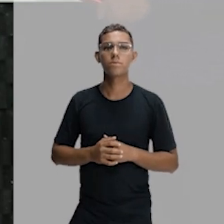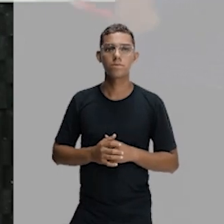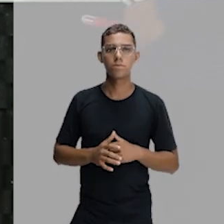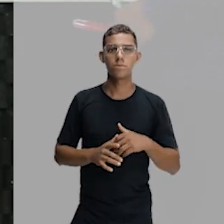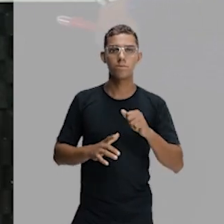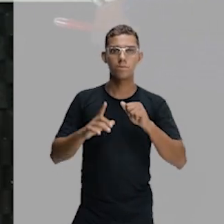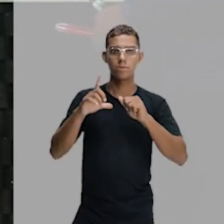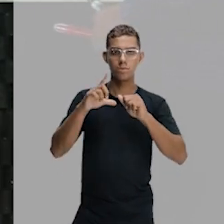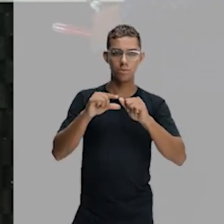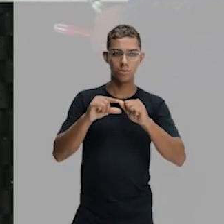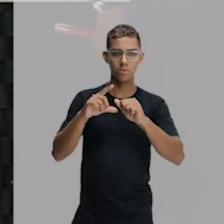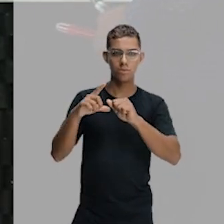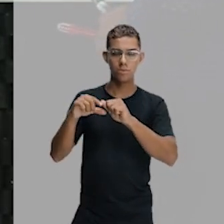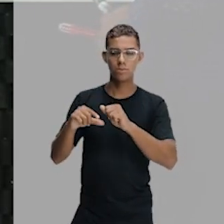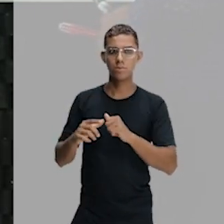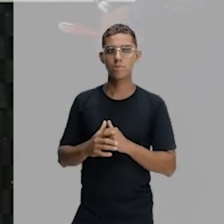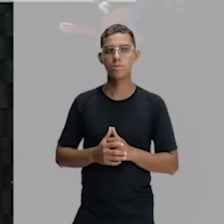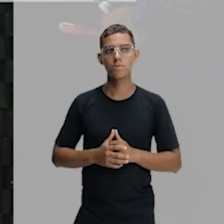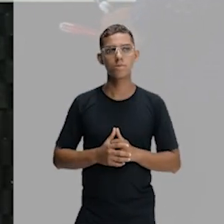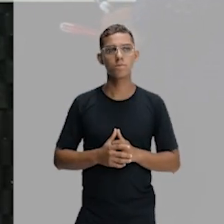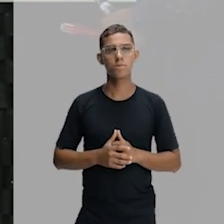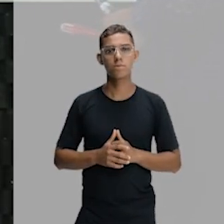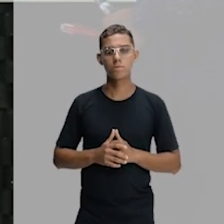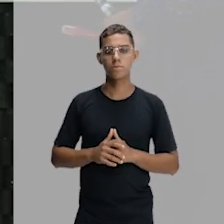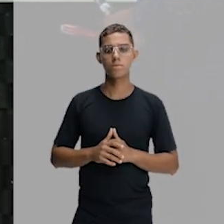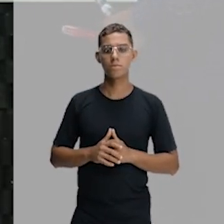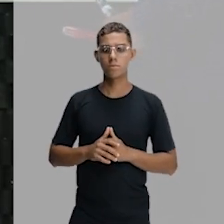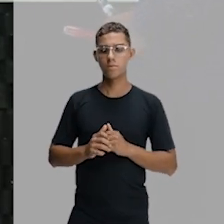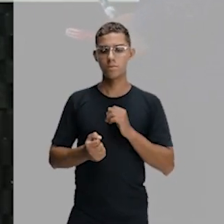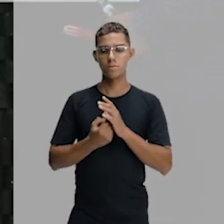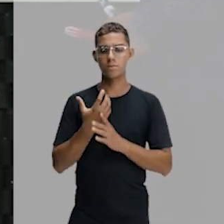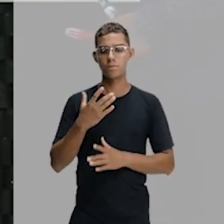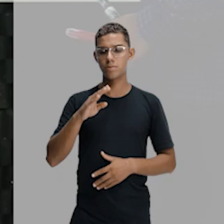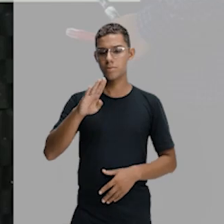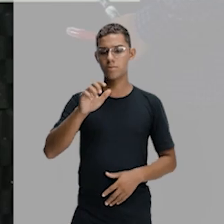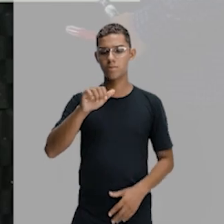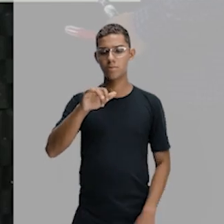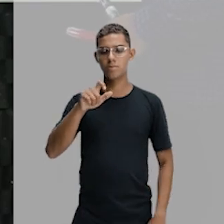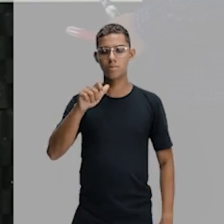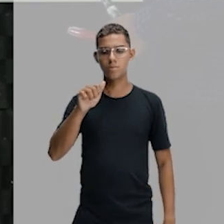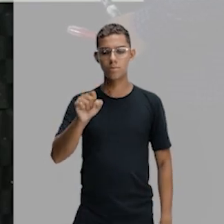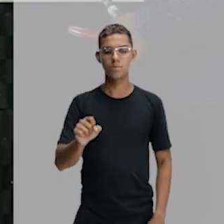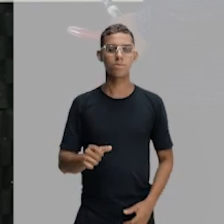sejam indivíduos que produzem planta baixa.